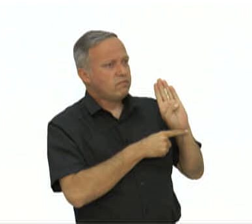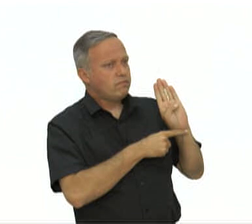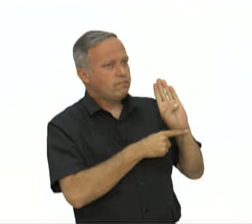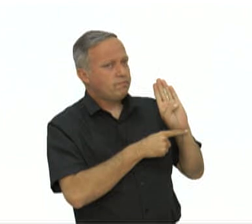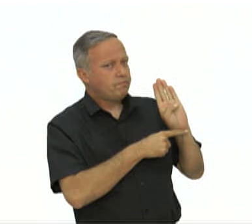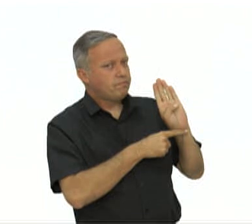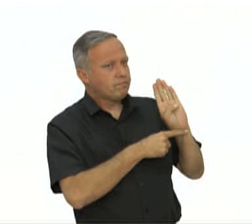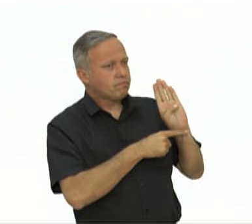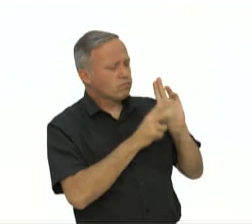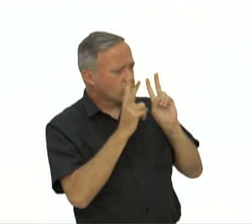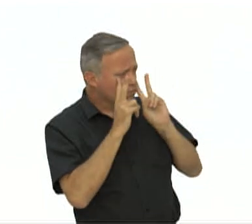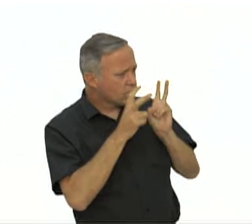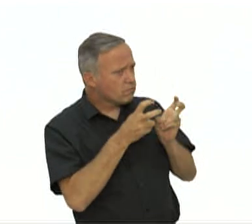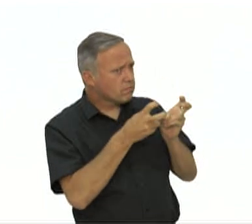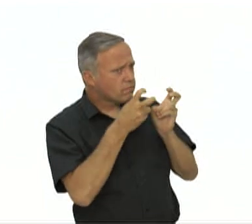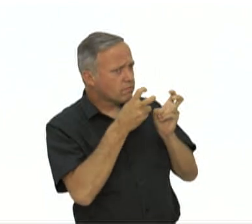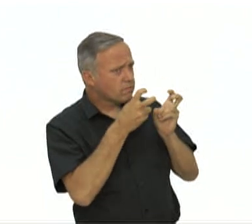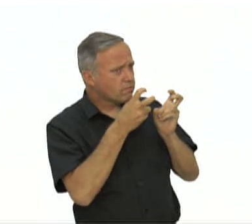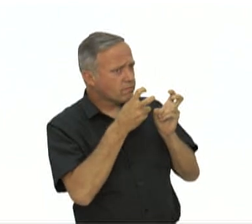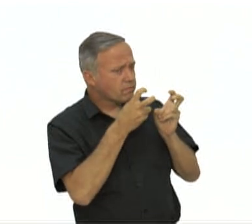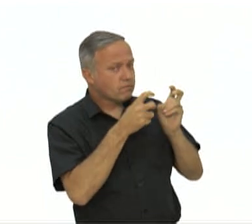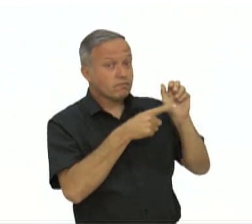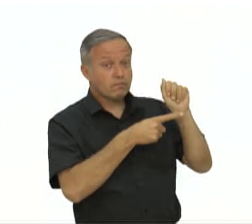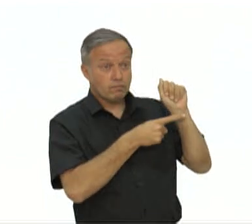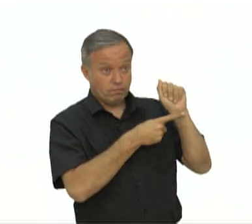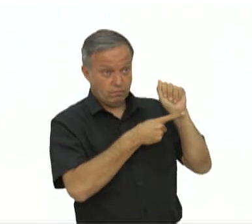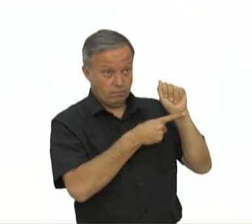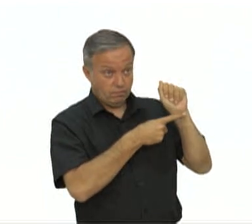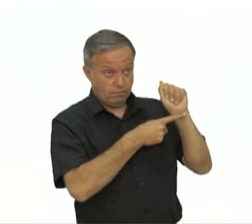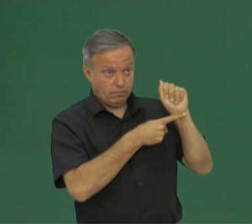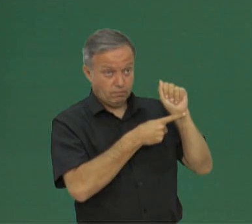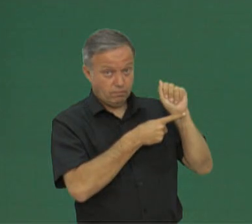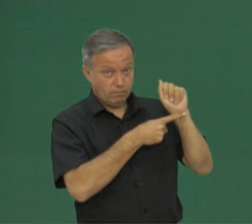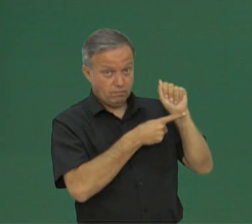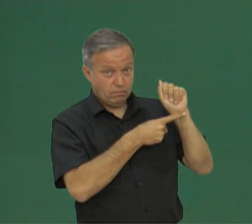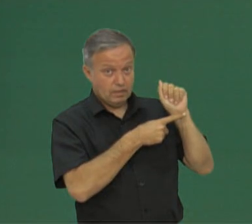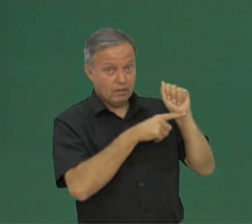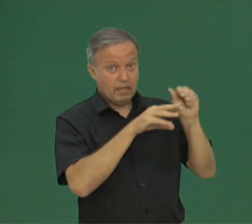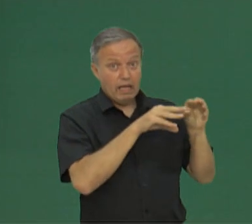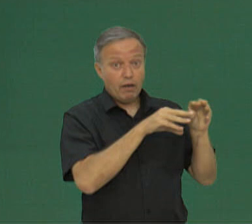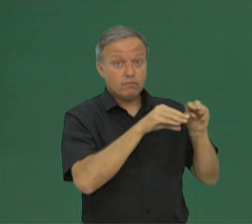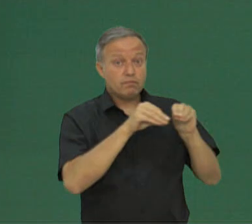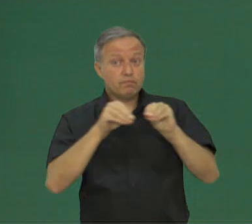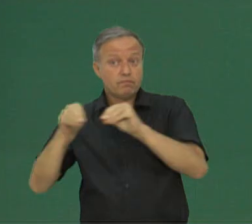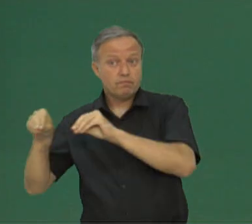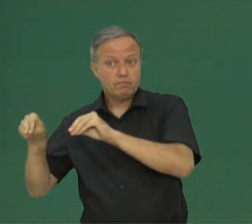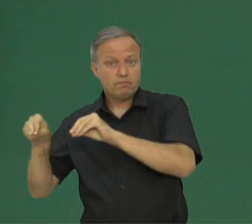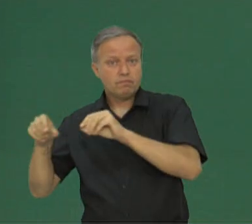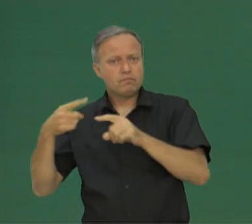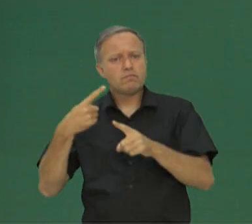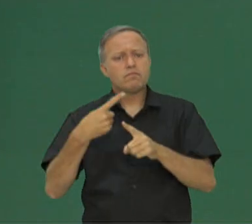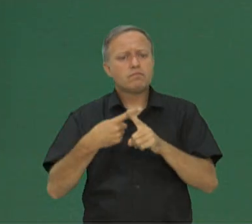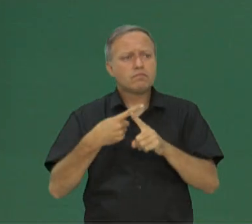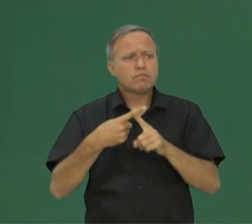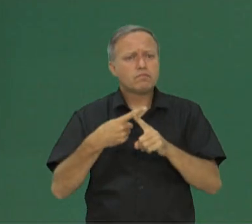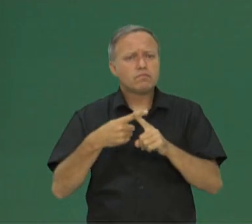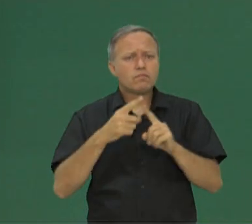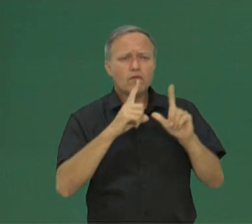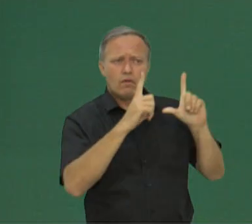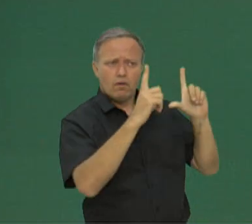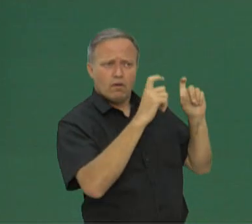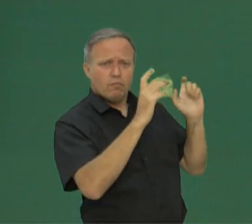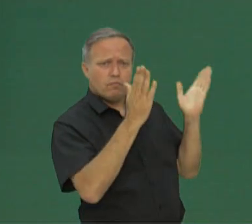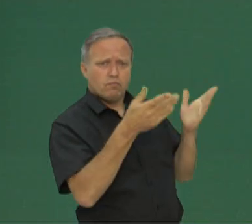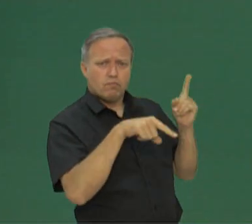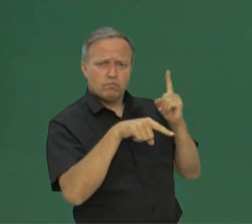definitiva? Vamos lá? Ser momentânea. Gente, por que que esta imagem ali pode